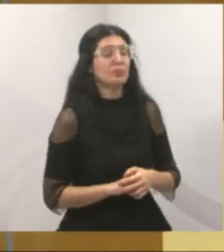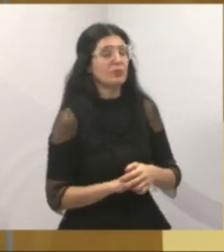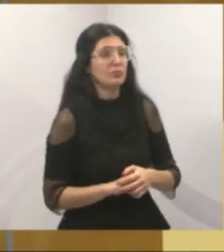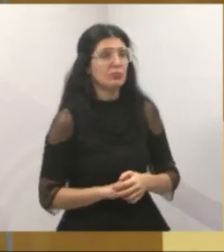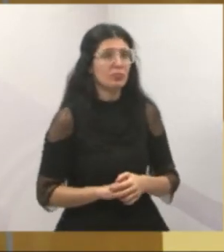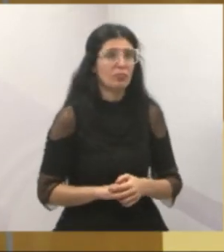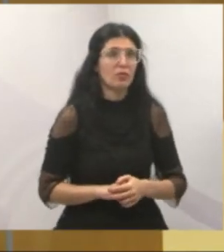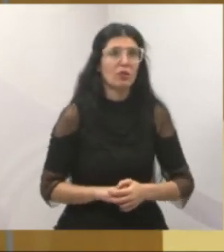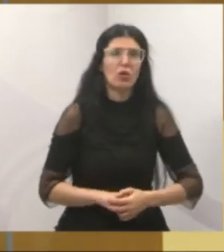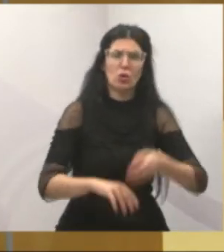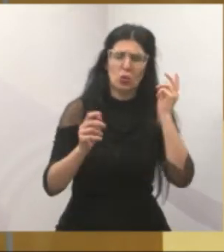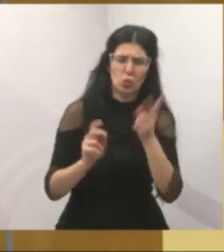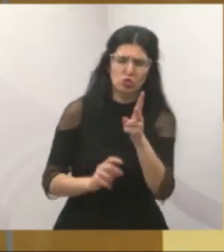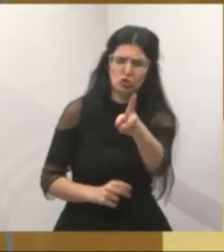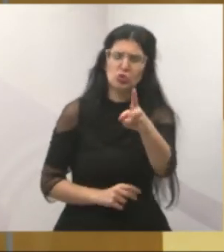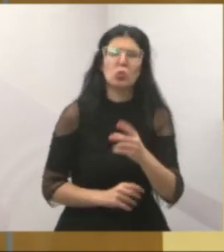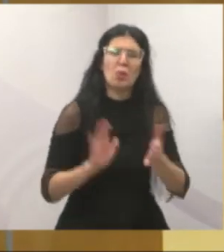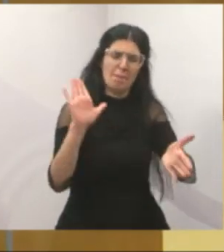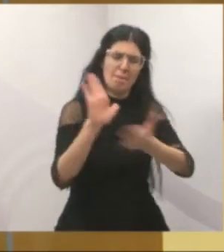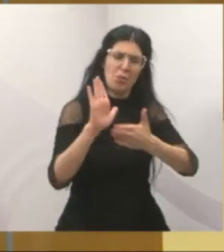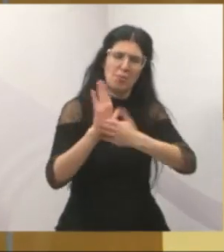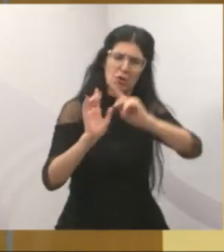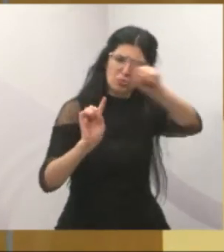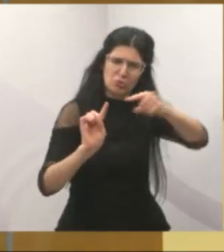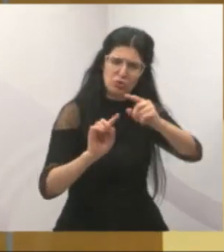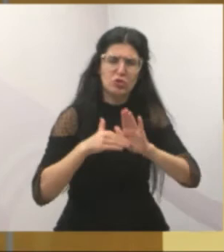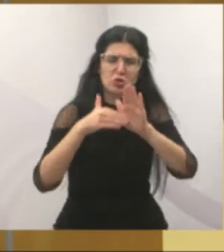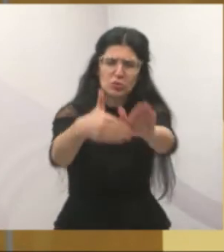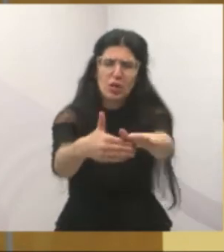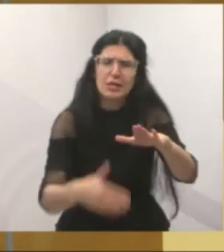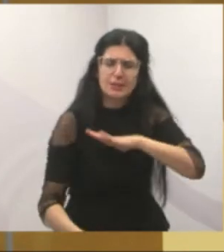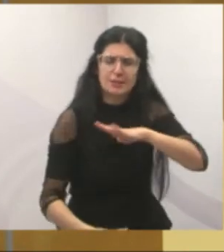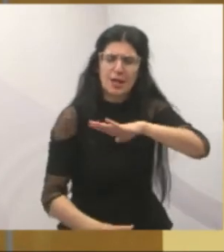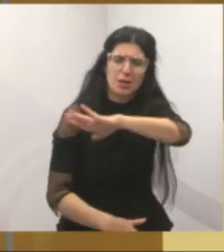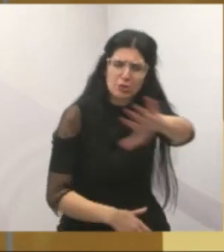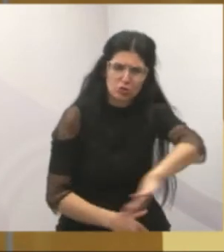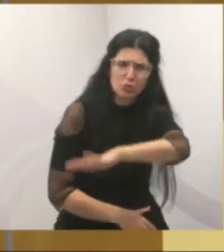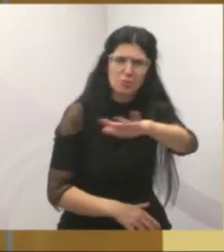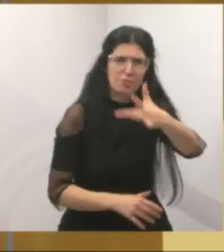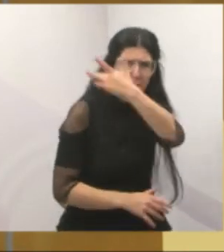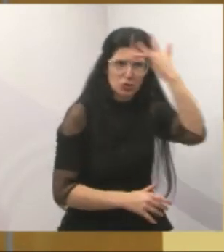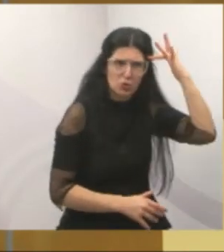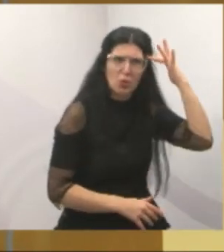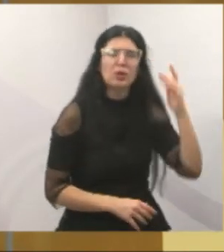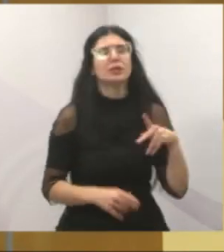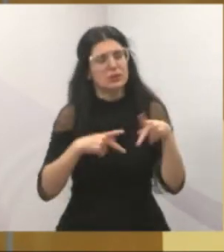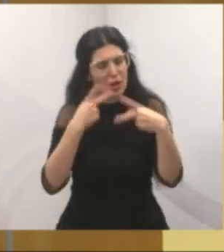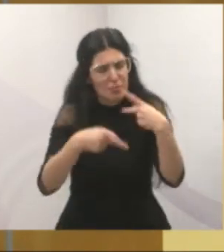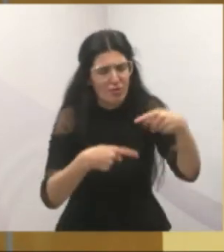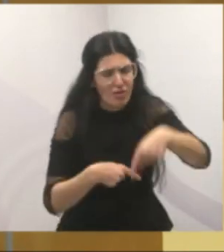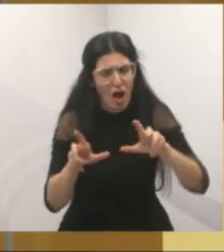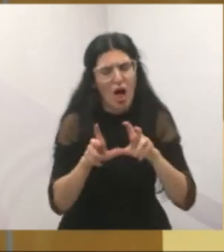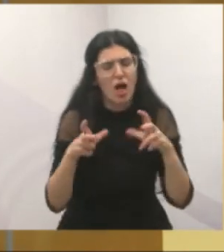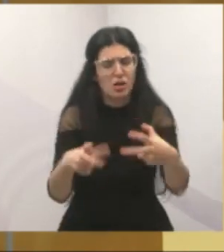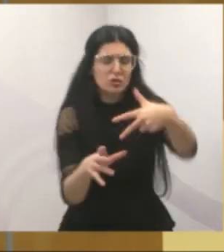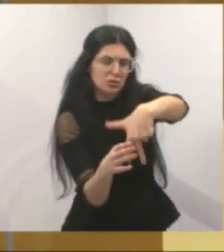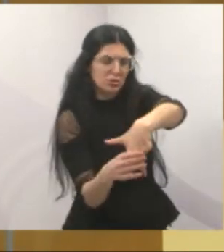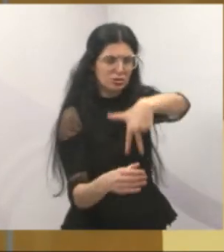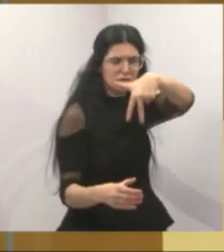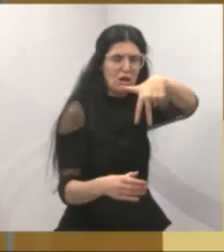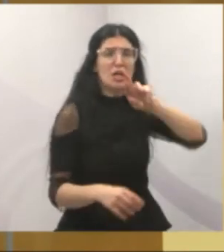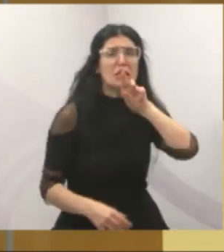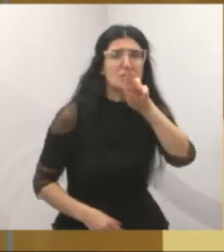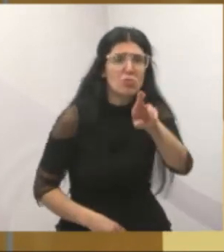cidade, mas eu não posso deixar de, sempre que a gente estiver nessa tribuna aqui nessa casa, de responder também